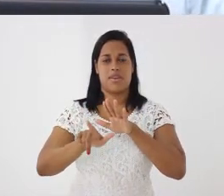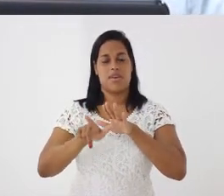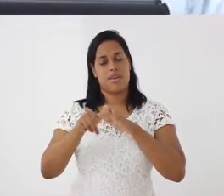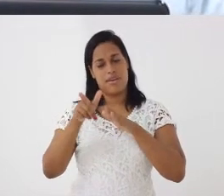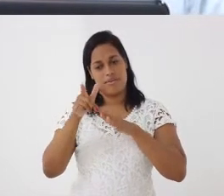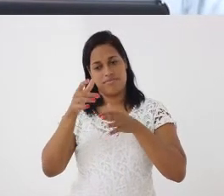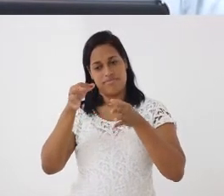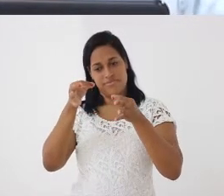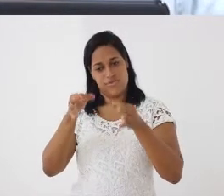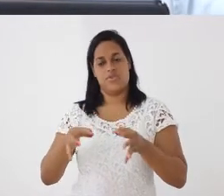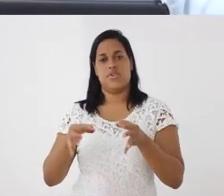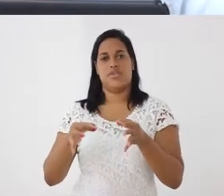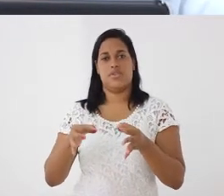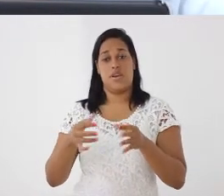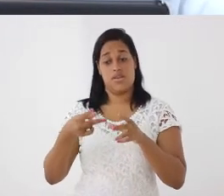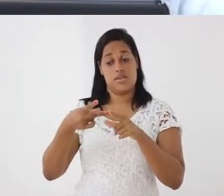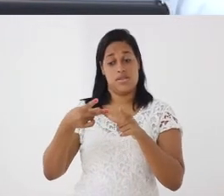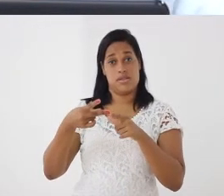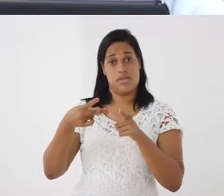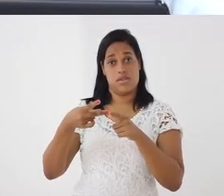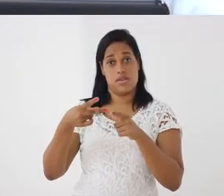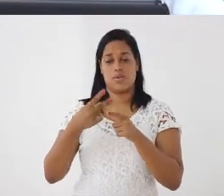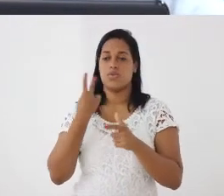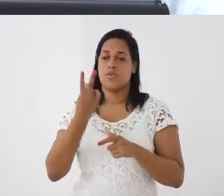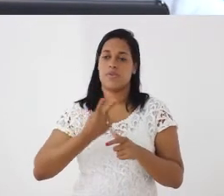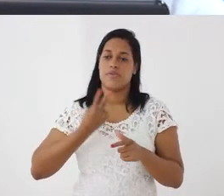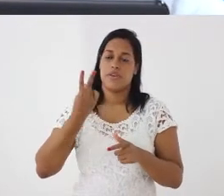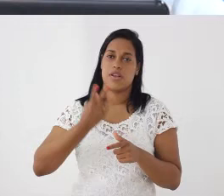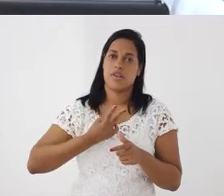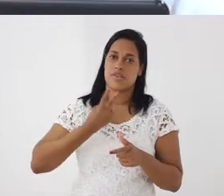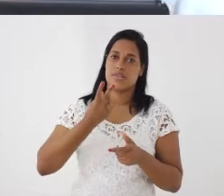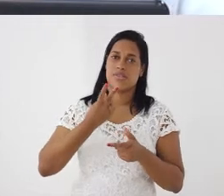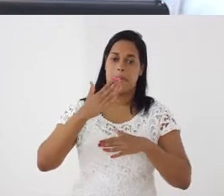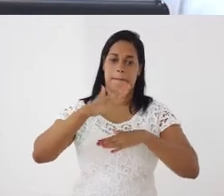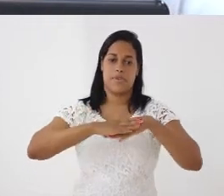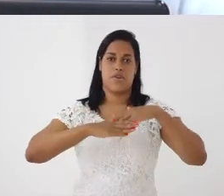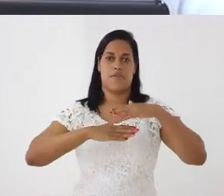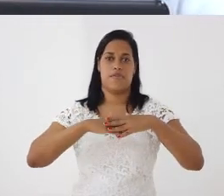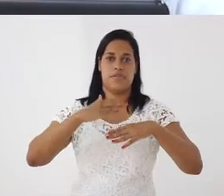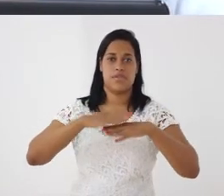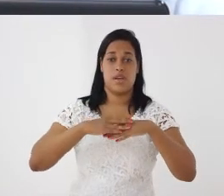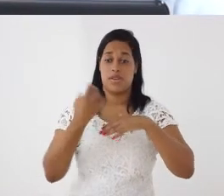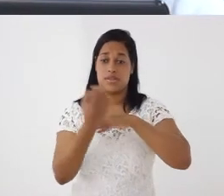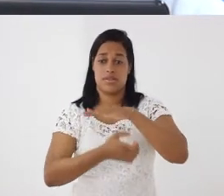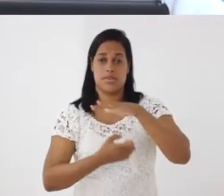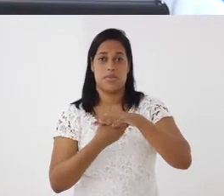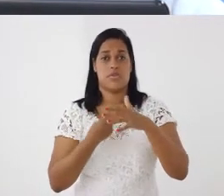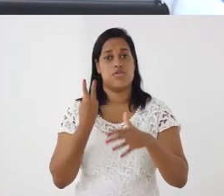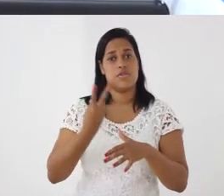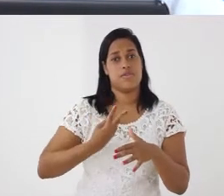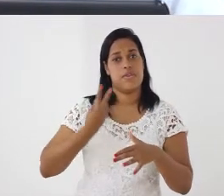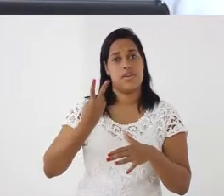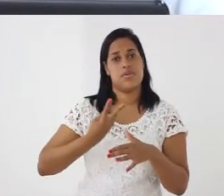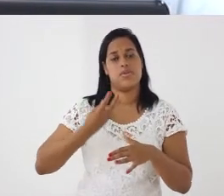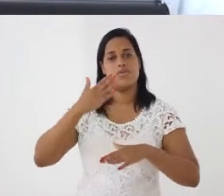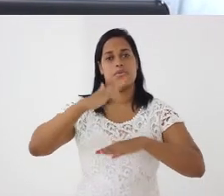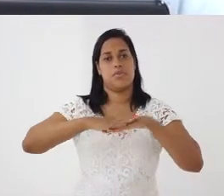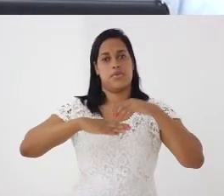lealdade. Segundo princípio, valorizar empregados e colaboradores. As empresas que valorizam seus